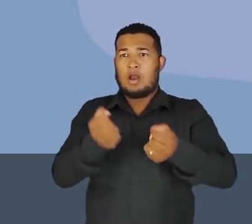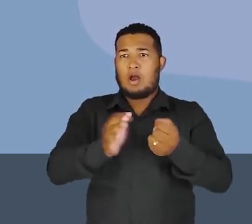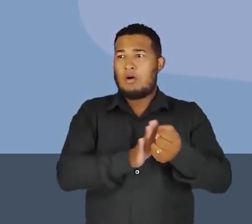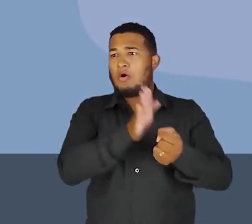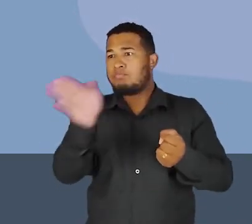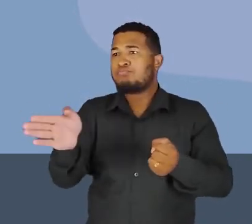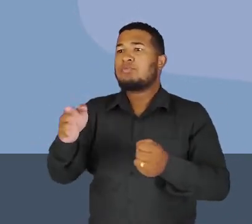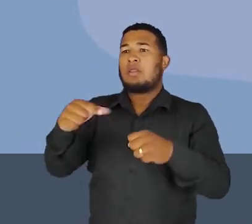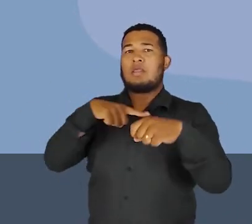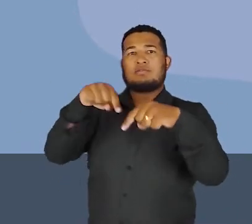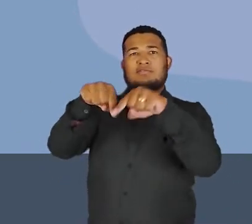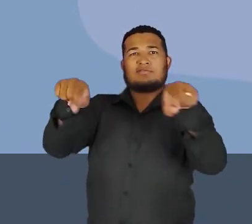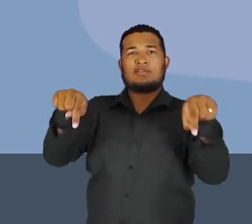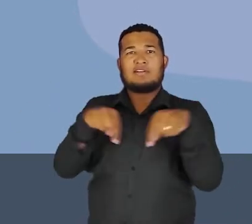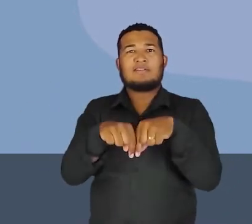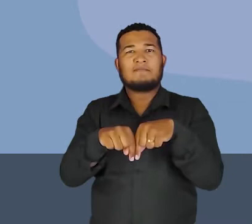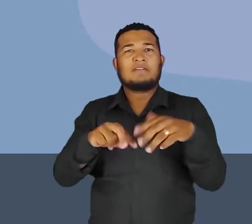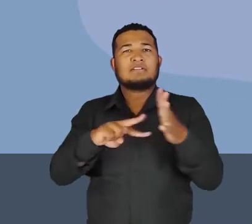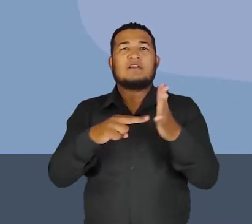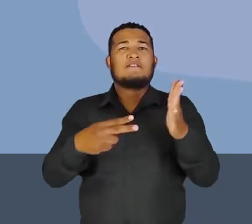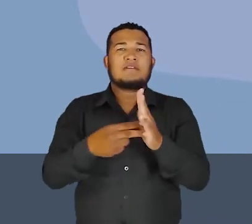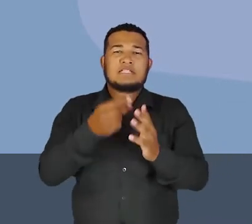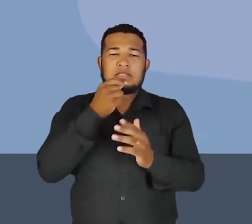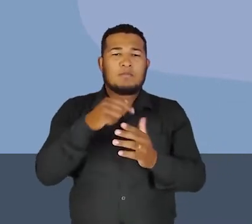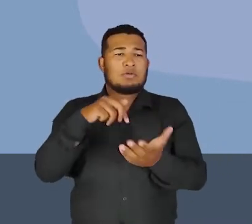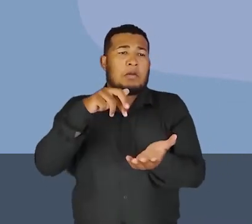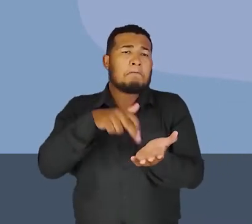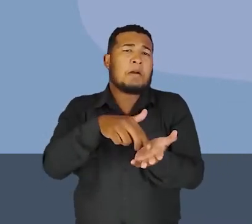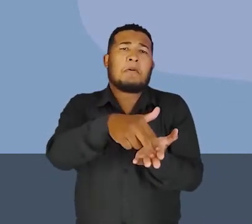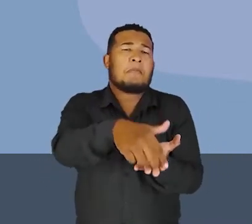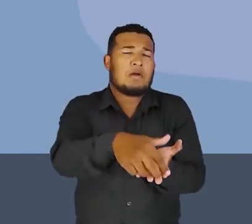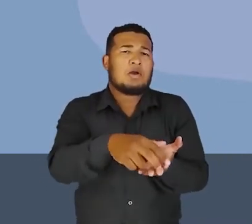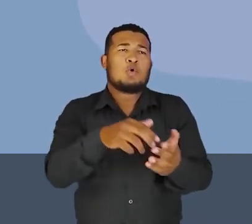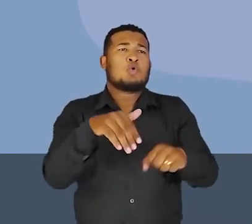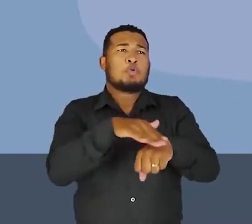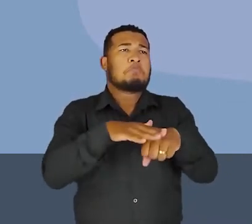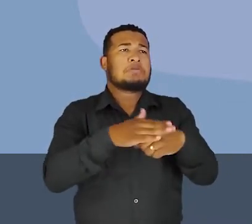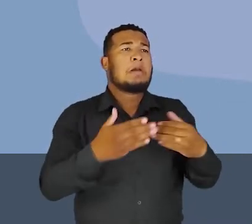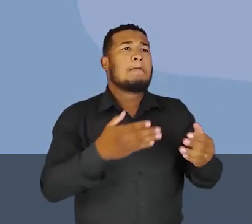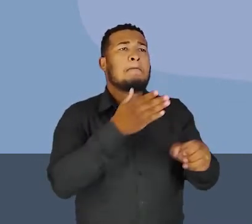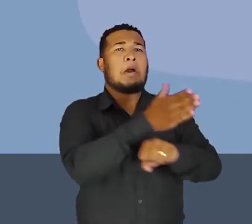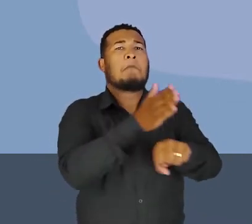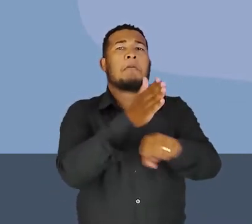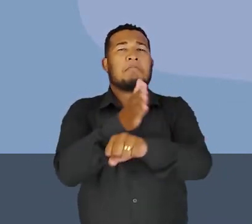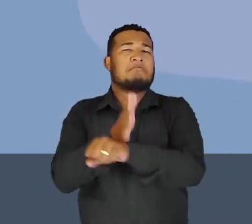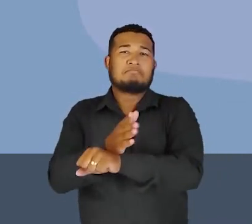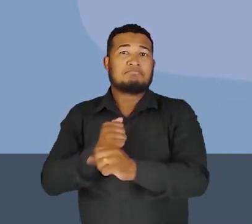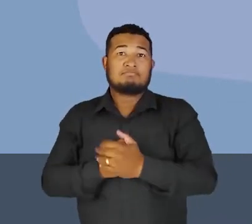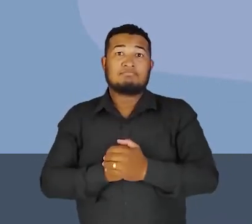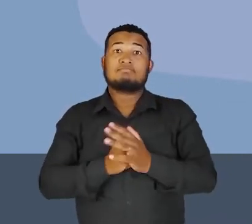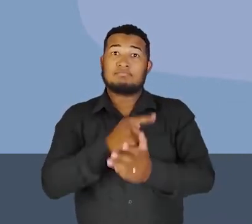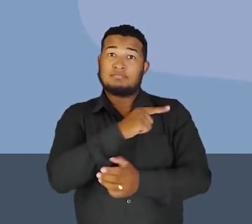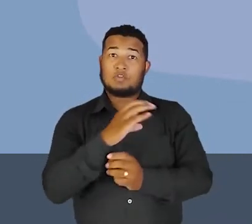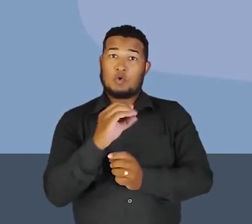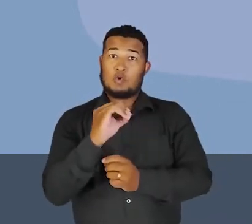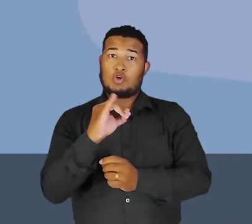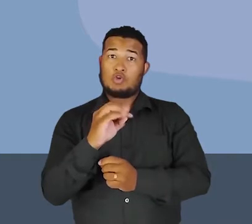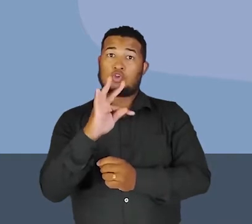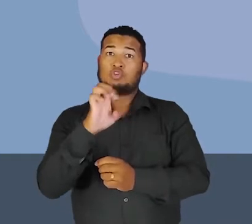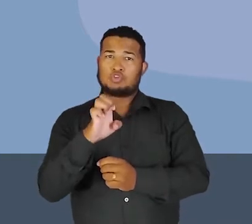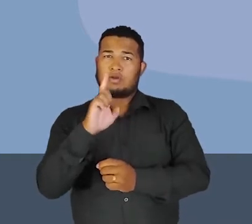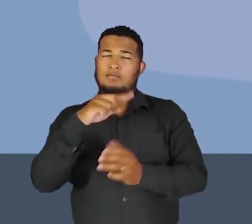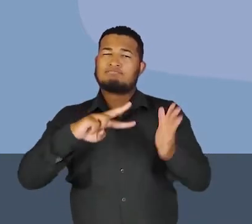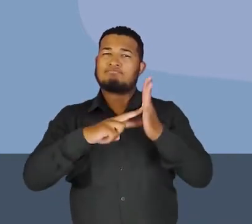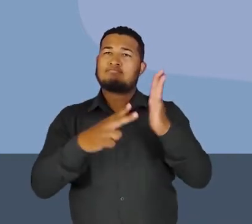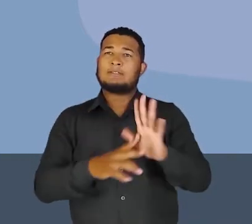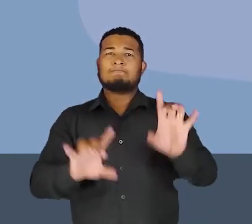sala. Ele não toca o piso, quer dizer, ele faz e o coiote é uma figura típica dos povos nativos,